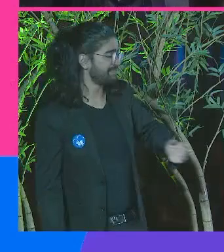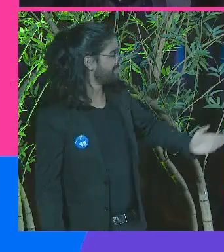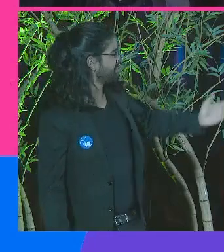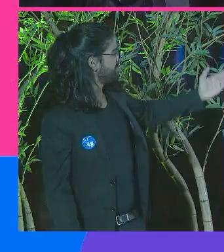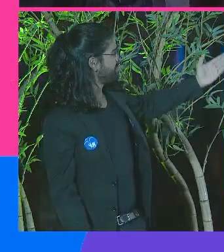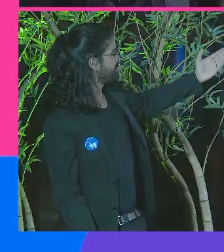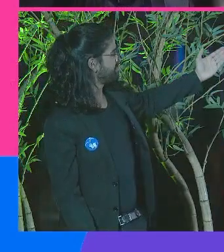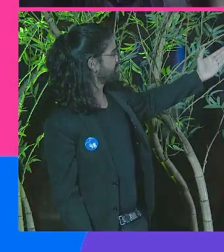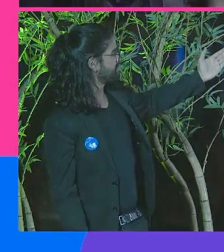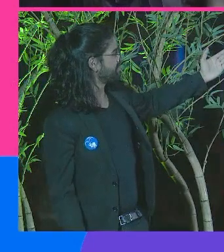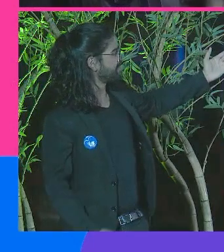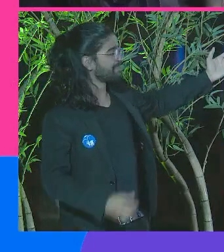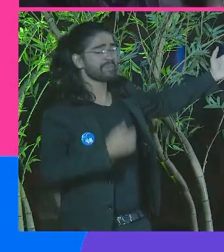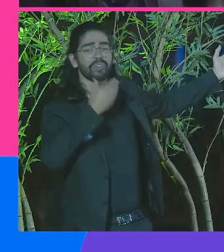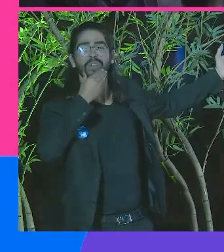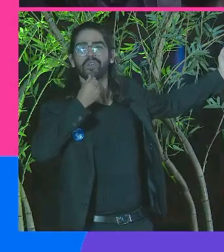aqui.